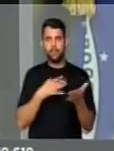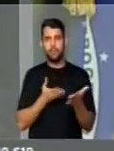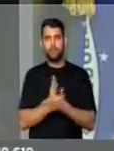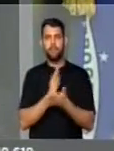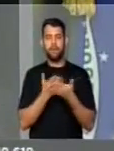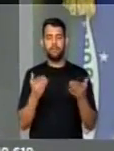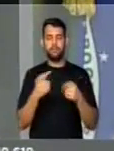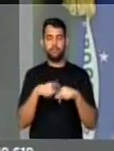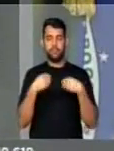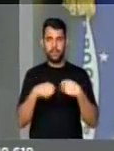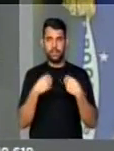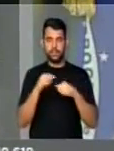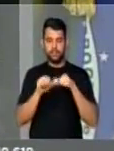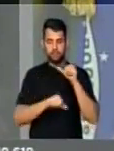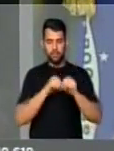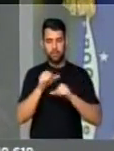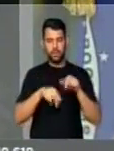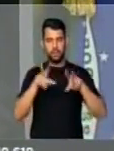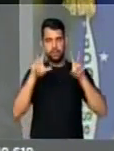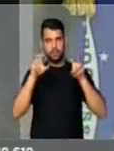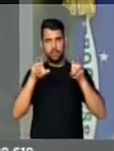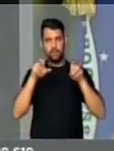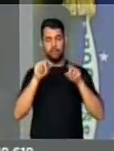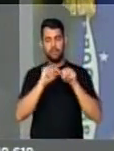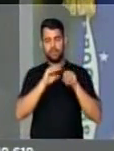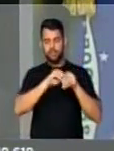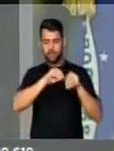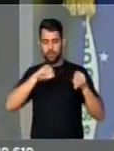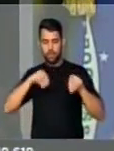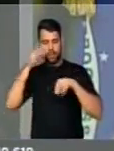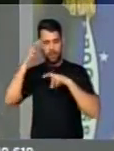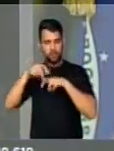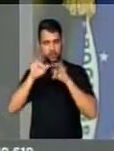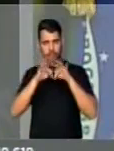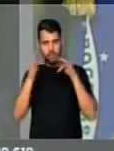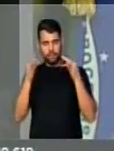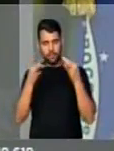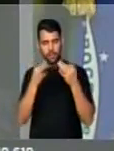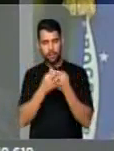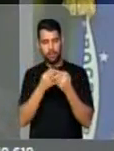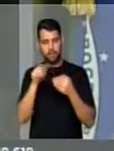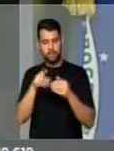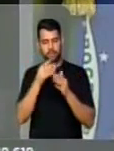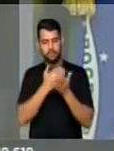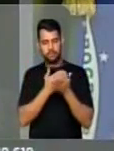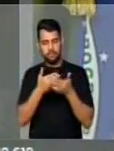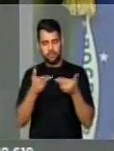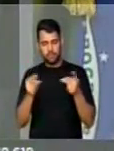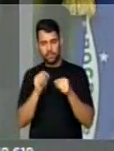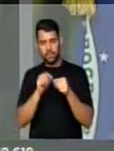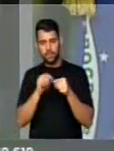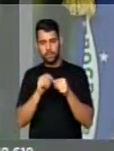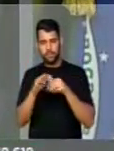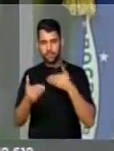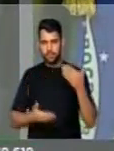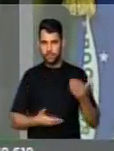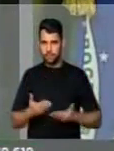aprovado. É preciso mudar esse assunto, excluir a agricultura familiar deste processo e desse